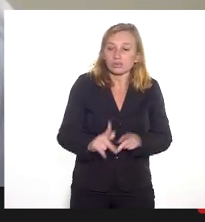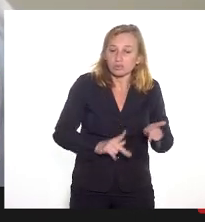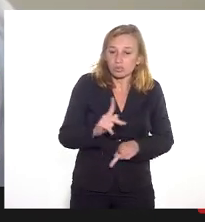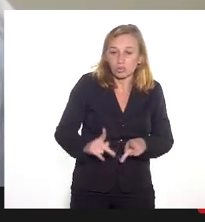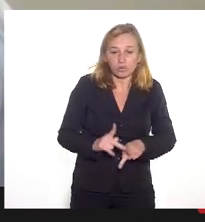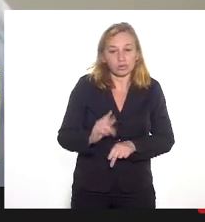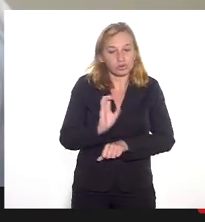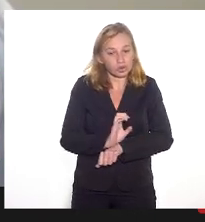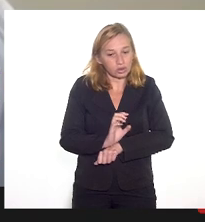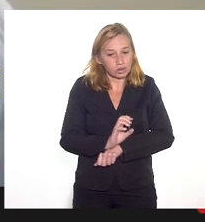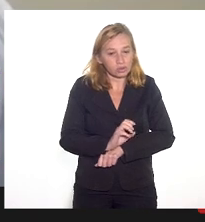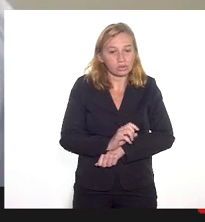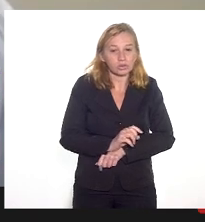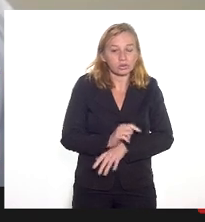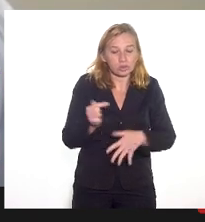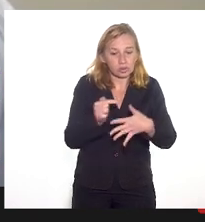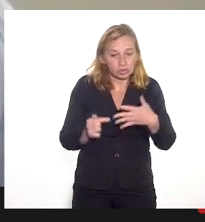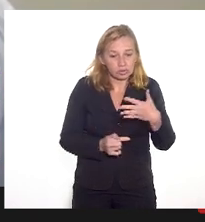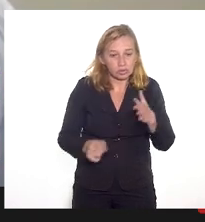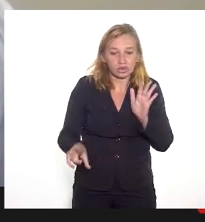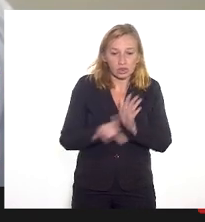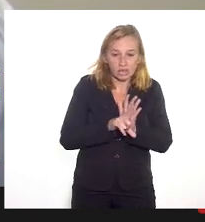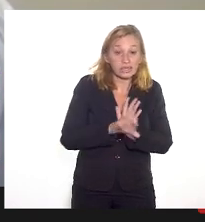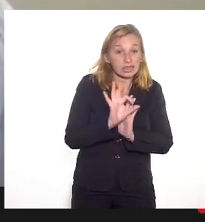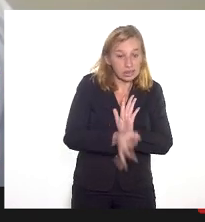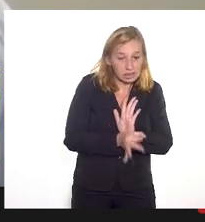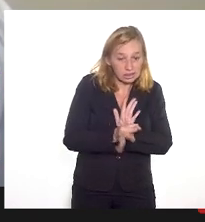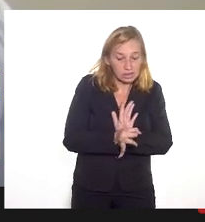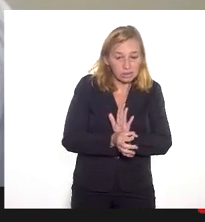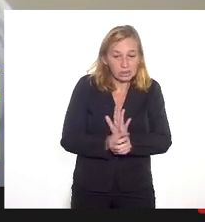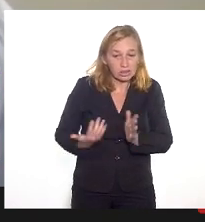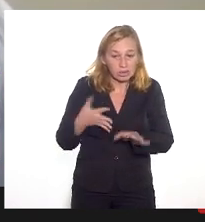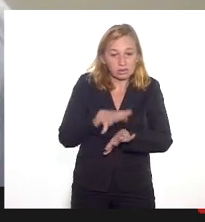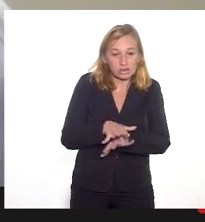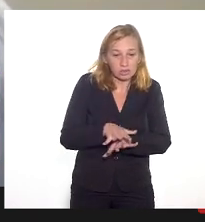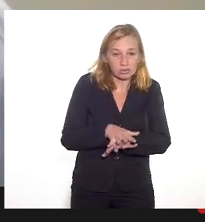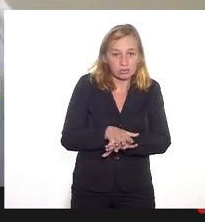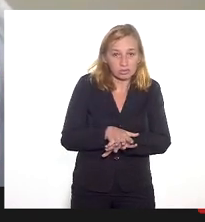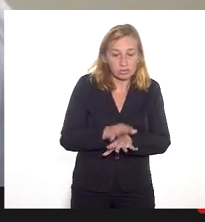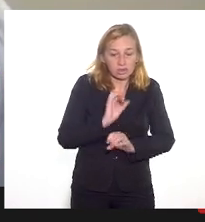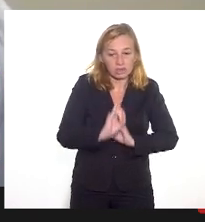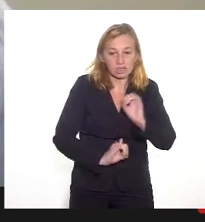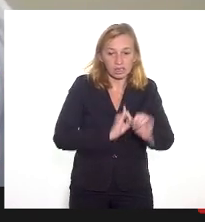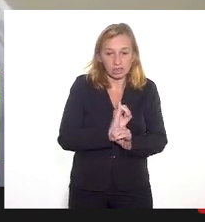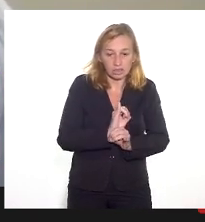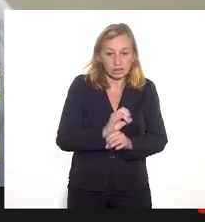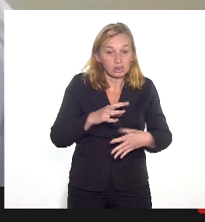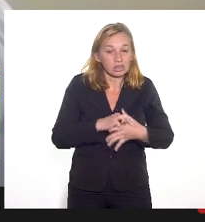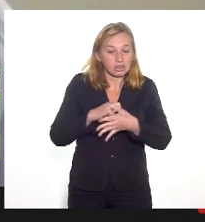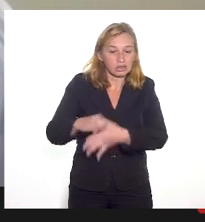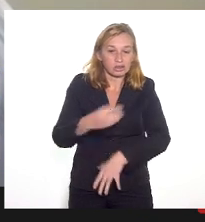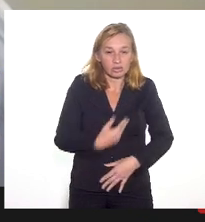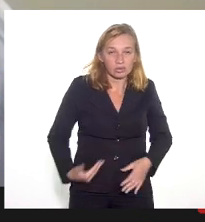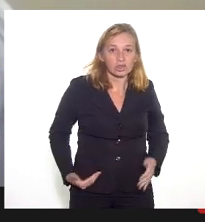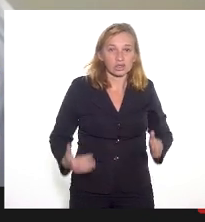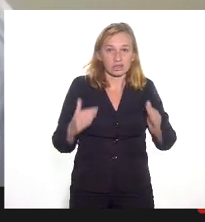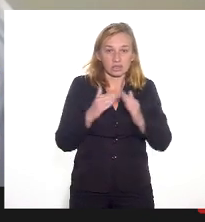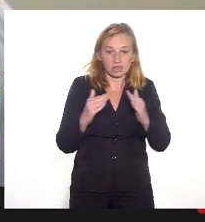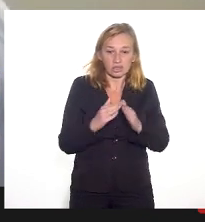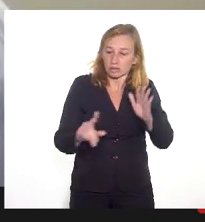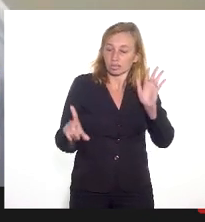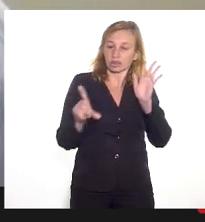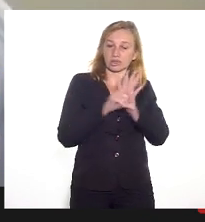nos itens que constam na lei, consta explicitamente a questão da inclusão digital. E nós fizemos uma reunião com o líder do governo na casa sobre esta